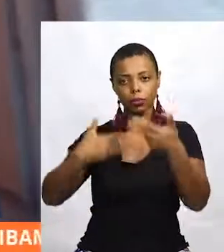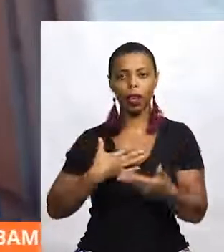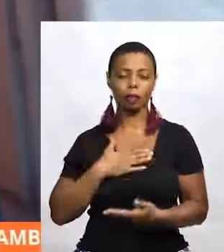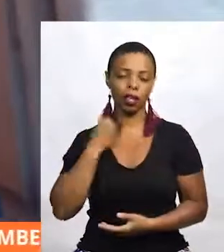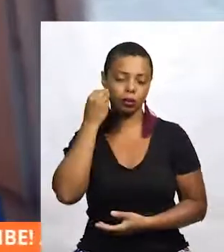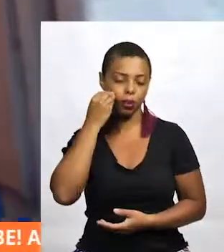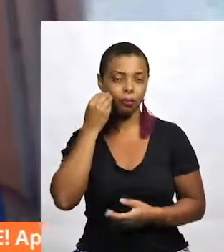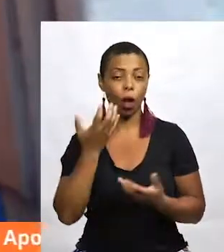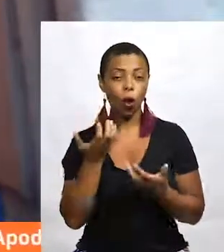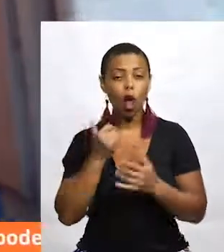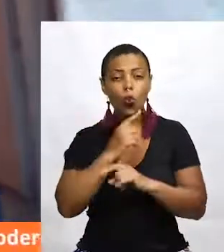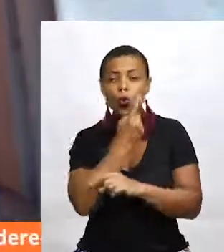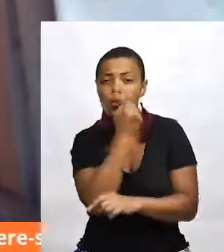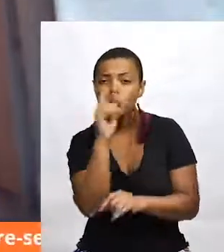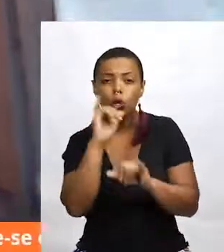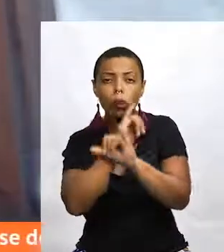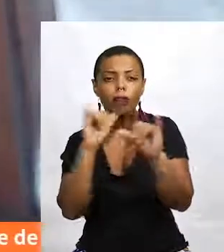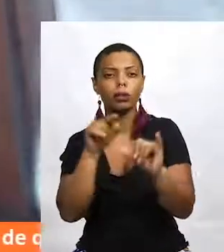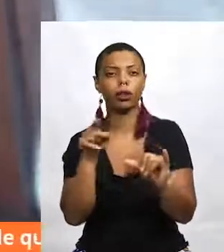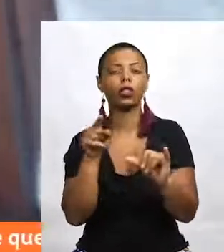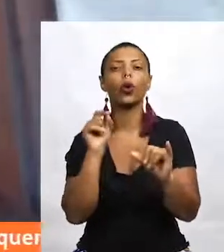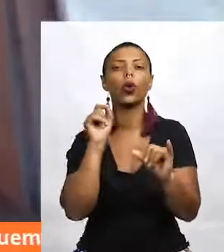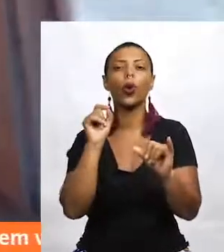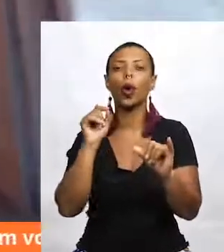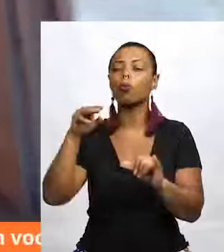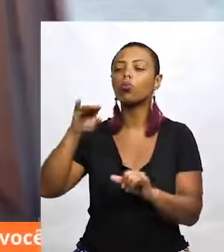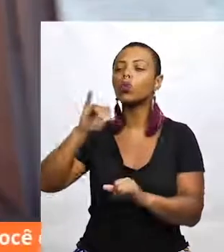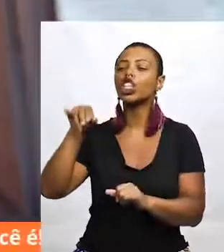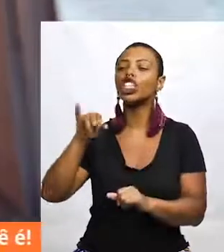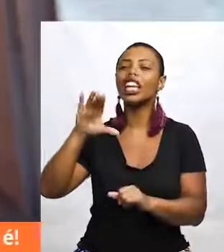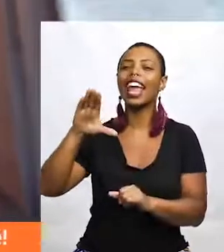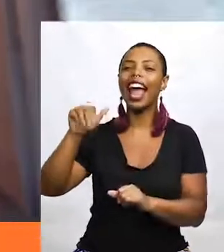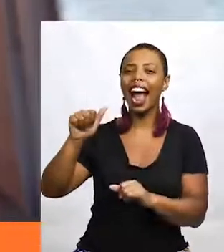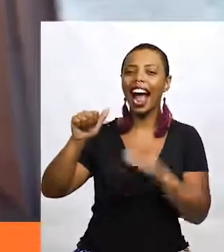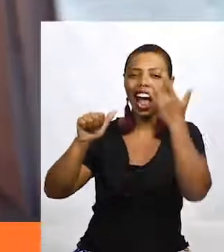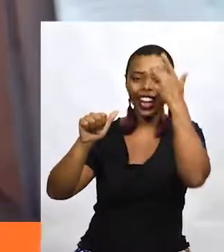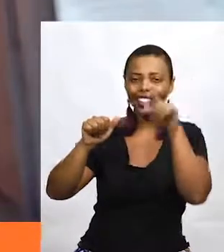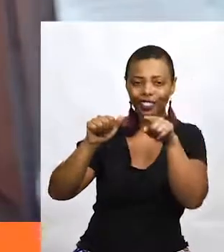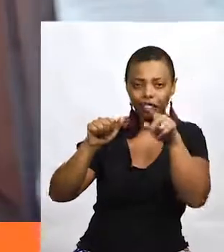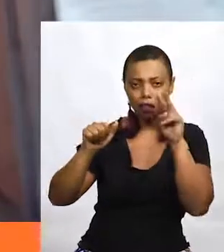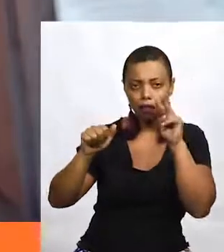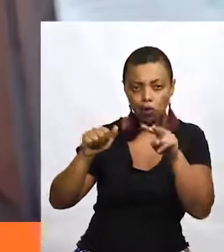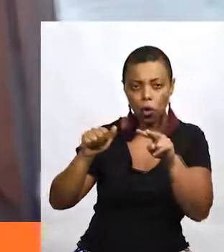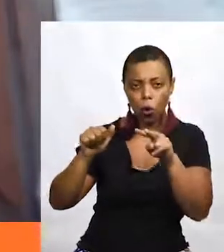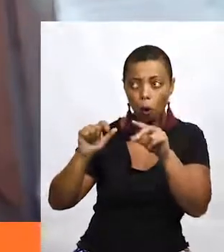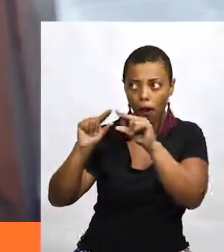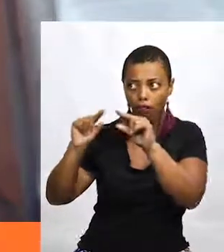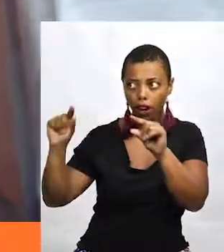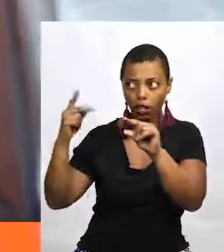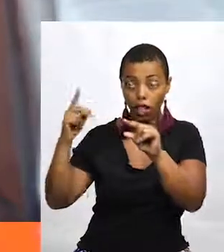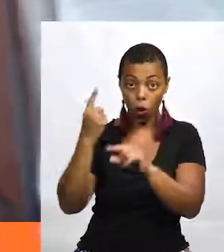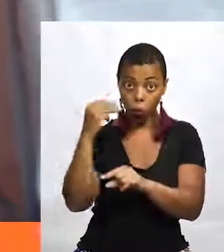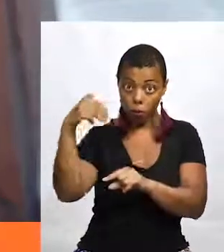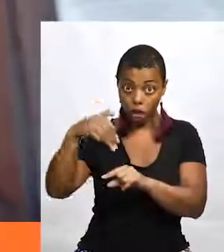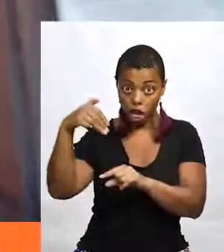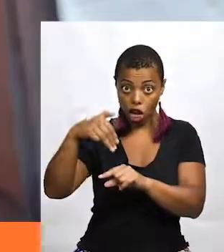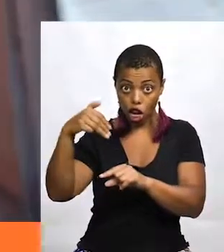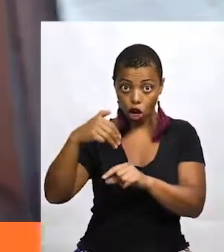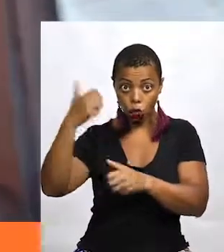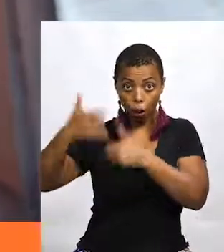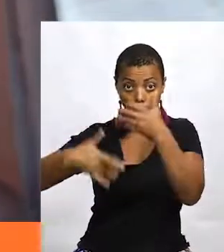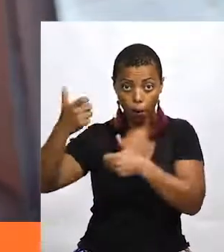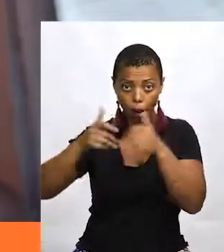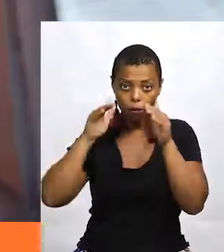mensagem para vocês, parafraseando o Mujica, hoje, eu não sei se vocês viram, ele fez uma fala de um minuto direcionada aos